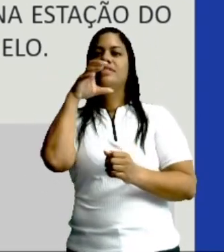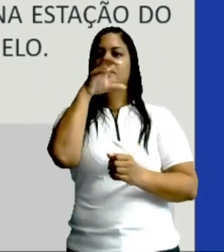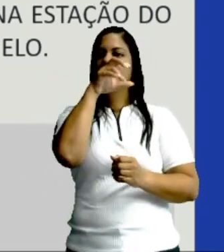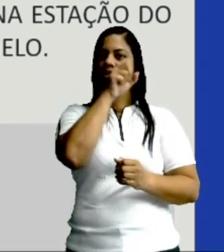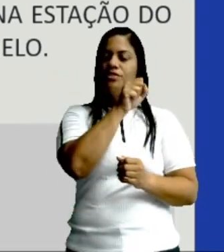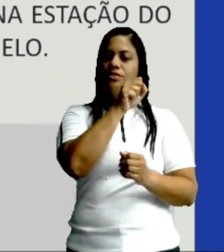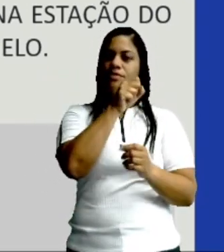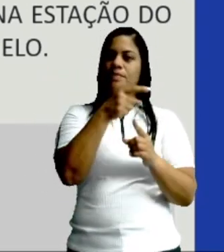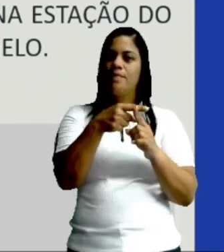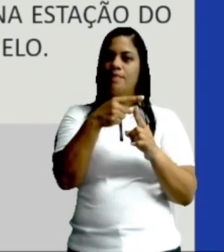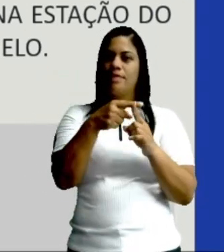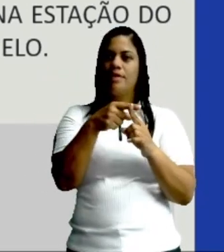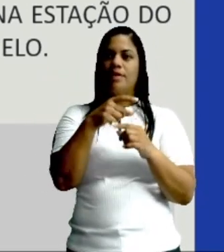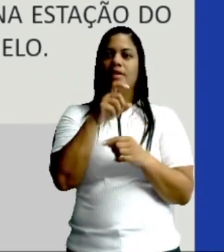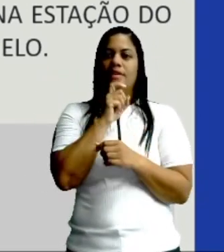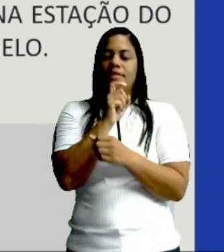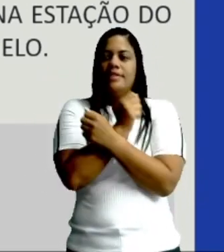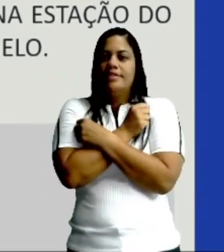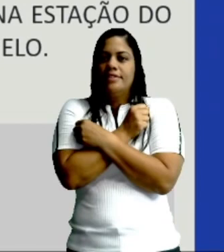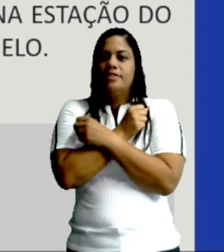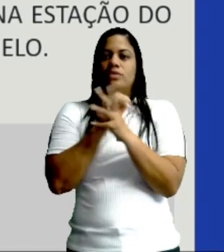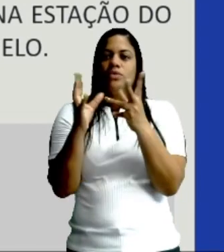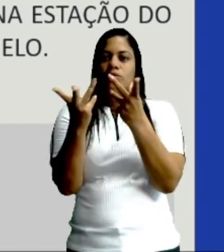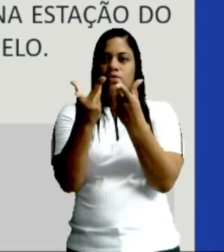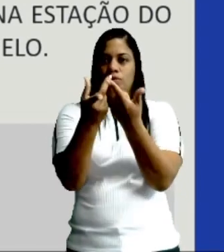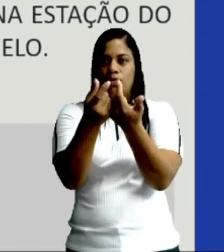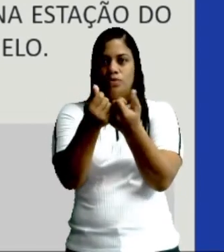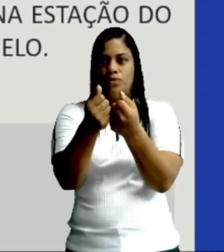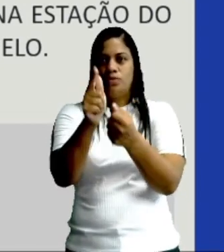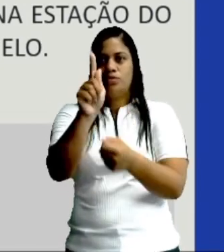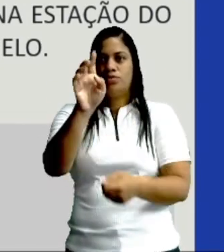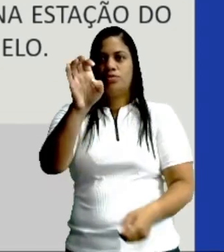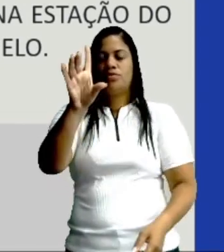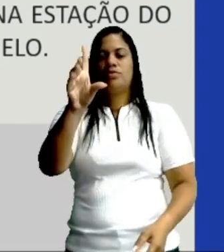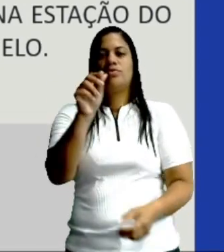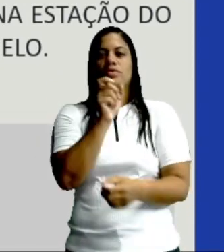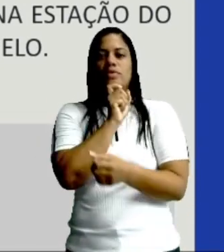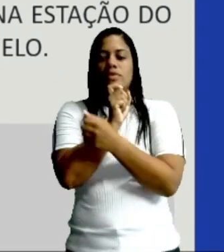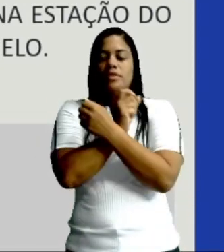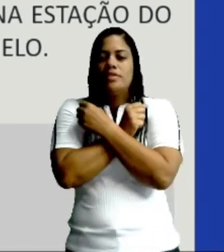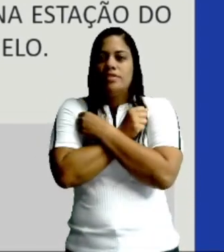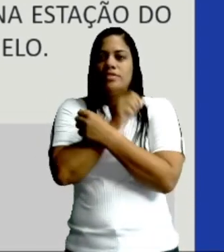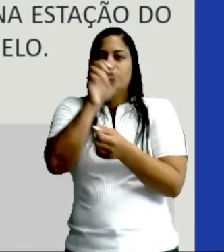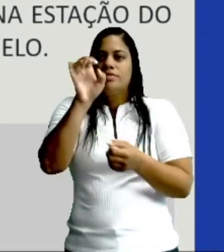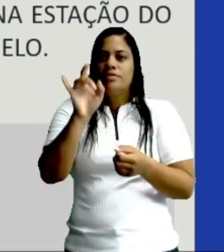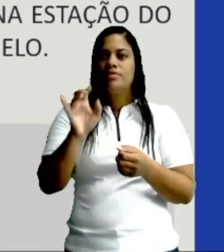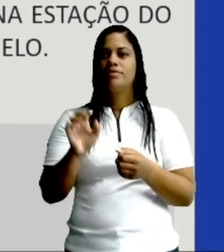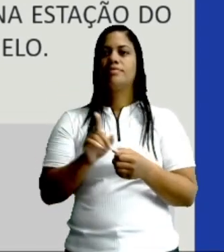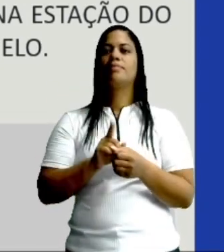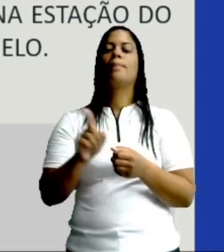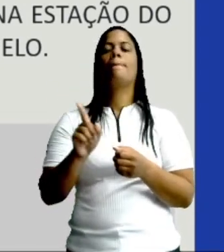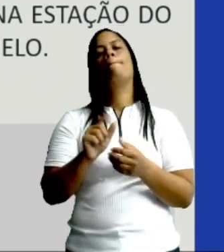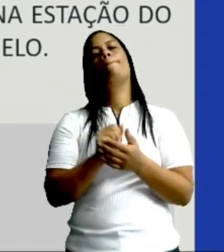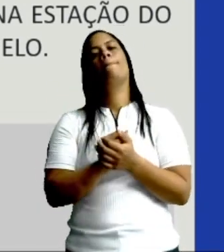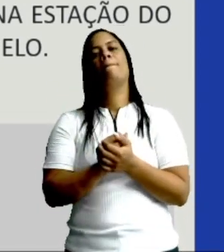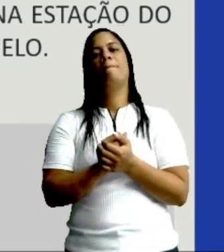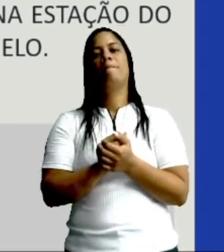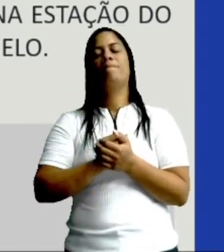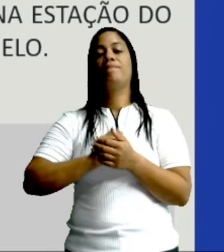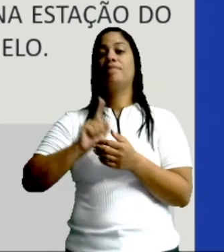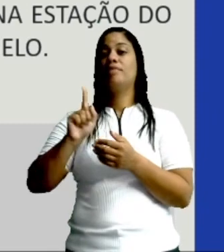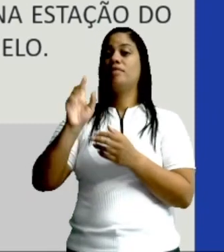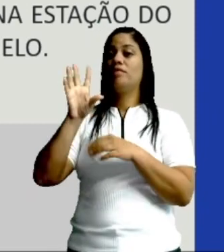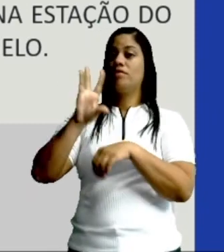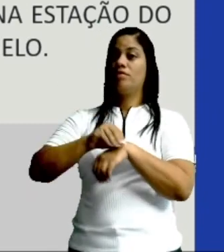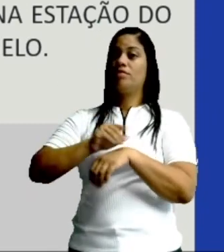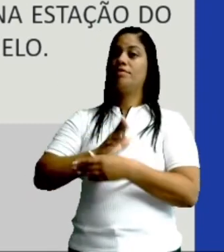estação do inverno toda a área fica coberta de gelo. Então, a vegetação dessa região, minha gente, é específica, como você